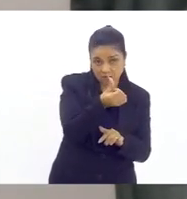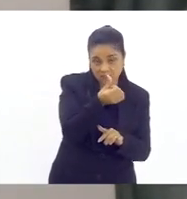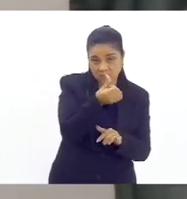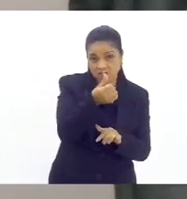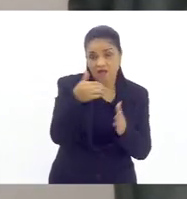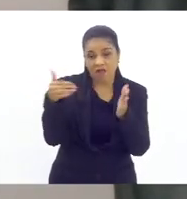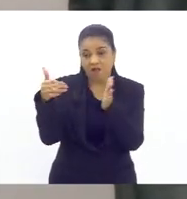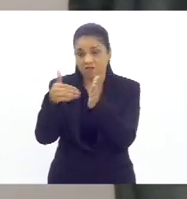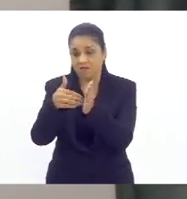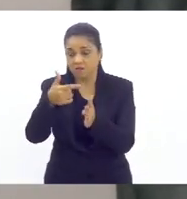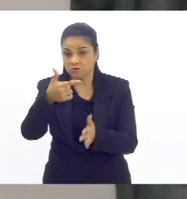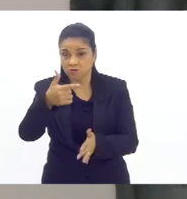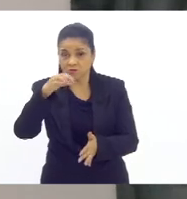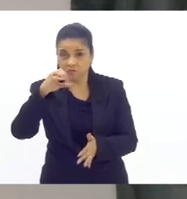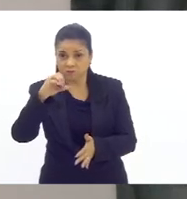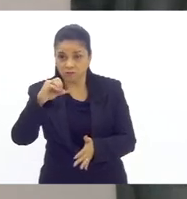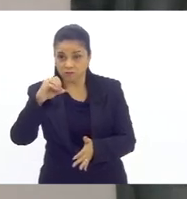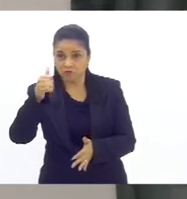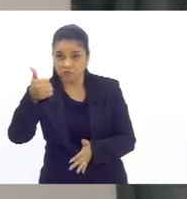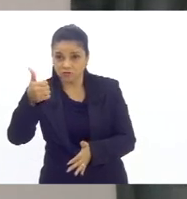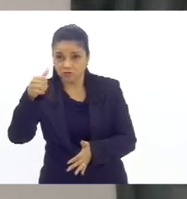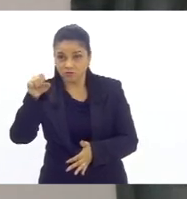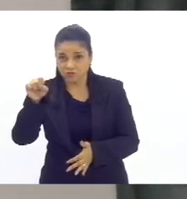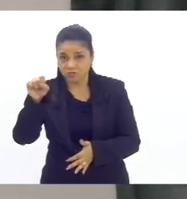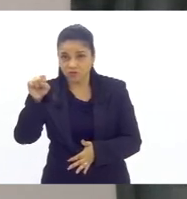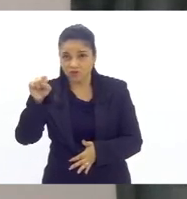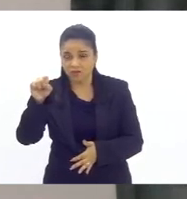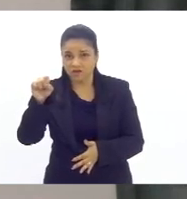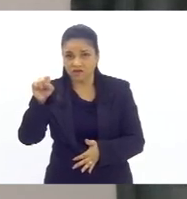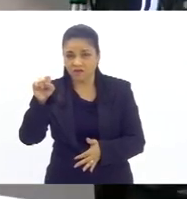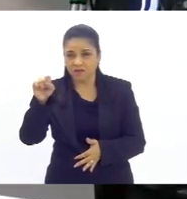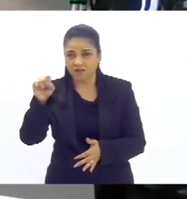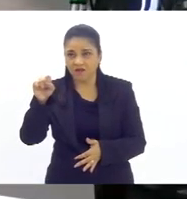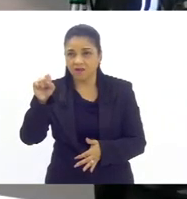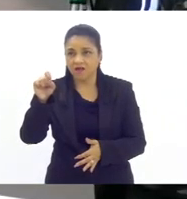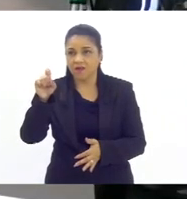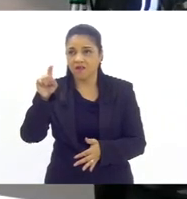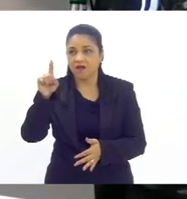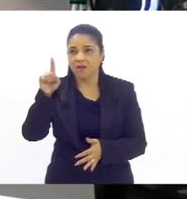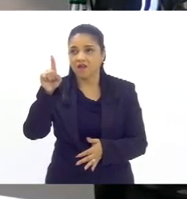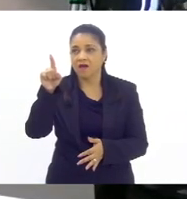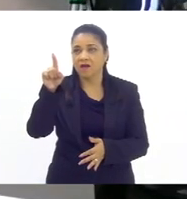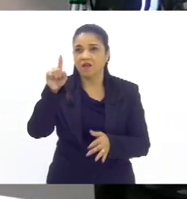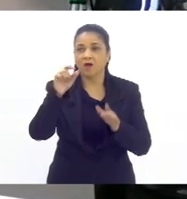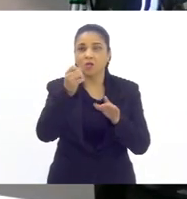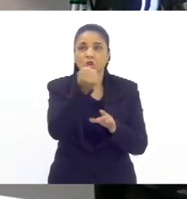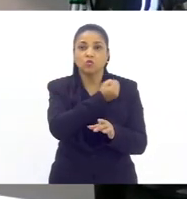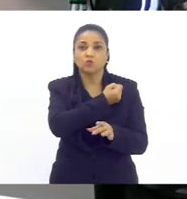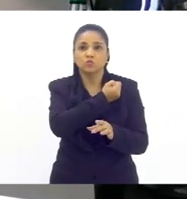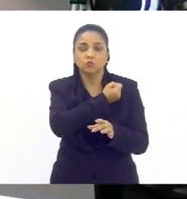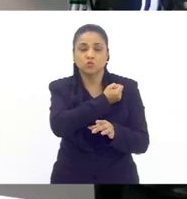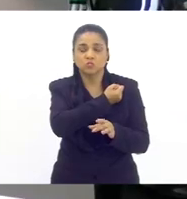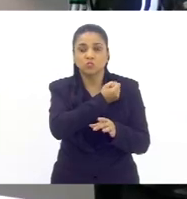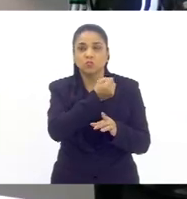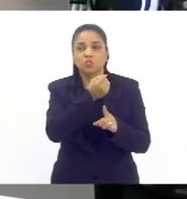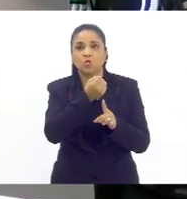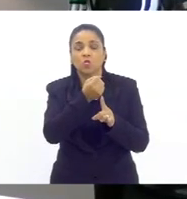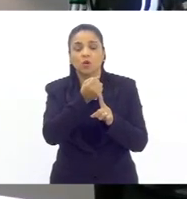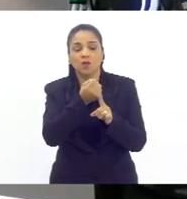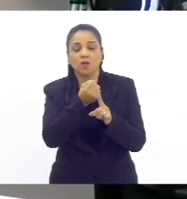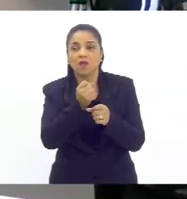de 2018 onde a gente tem dado para que que o gráfico tá na horizontal são os anos e o número da população